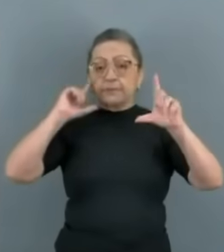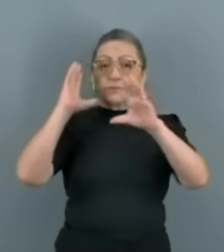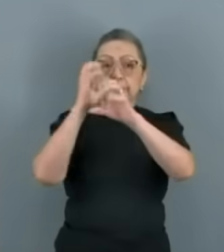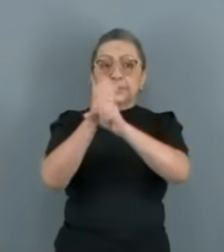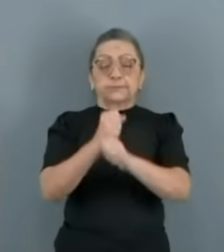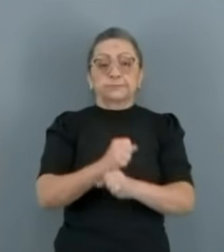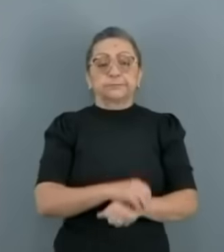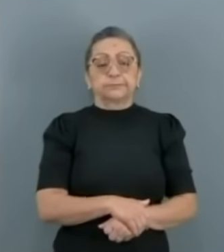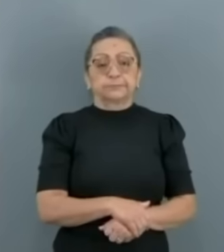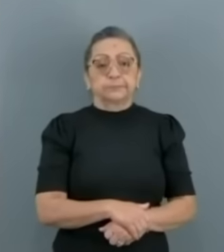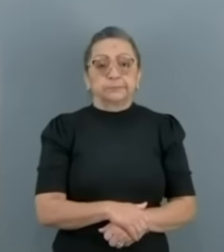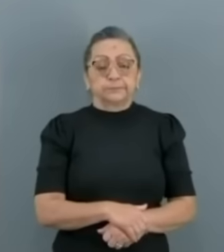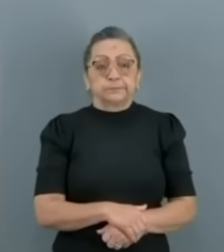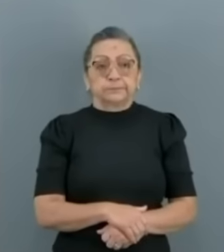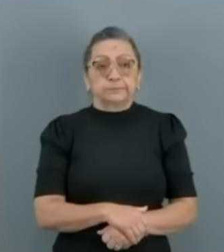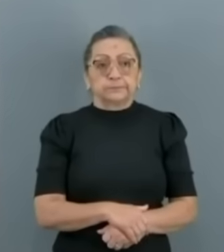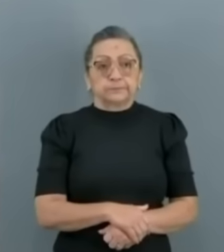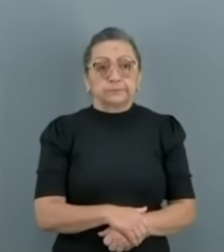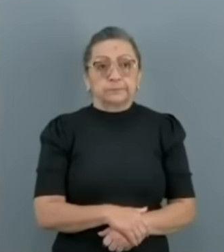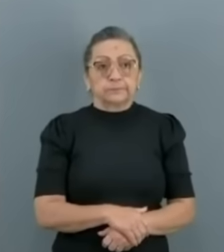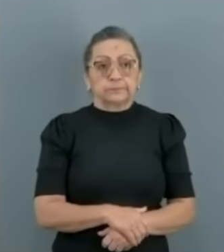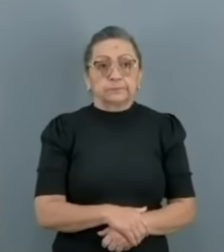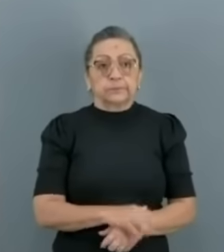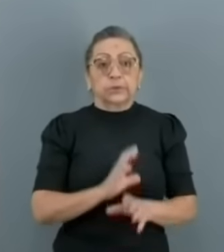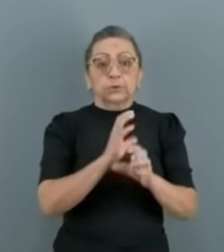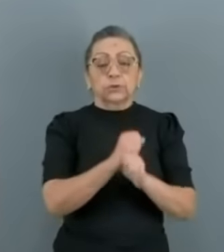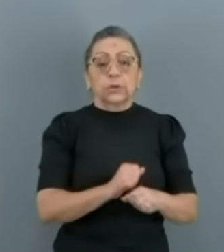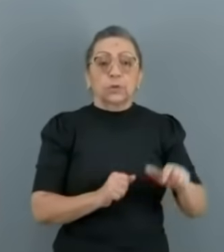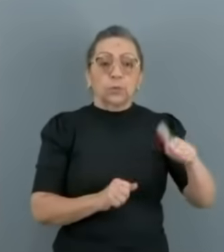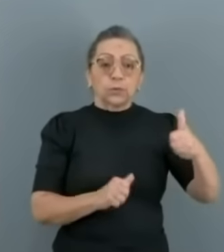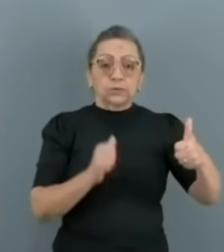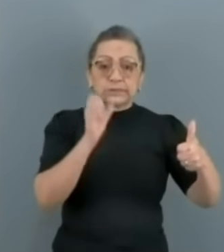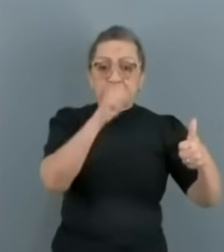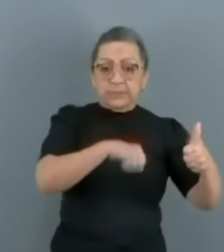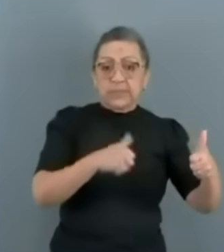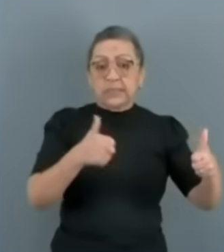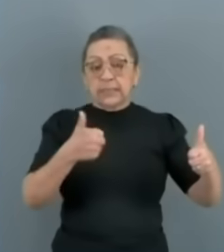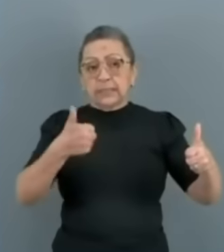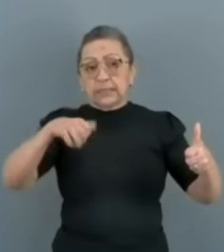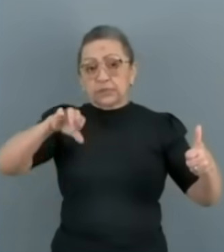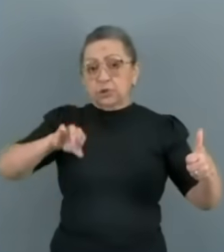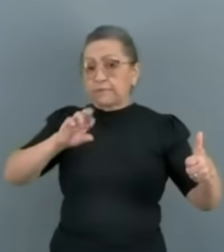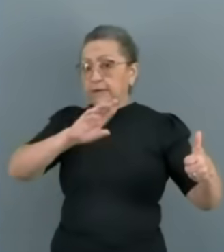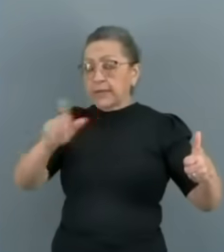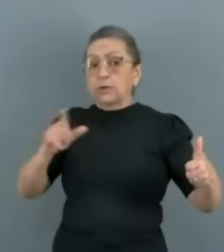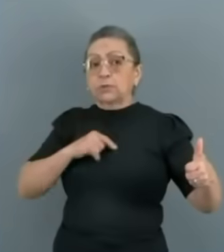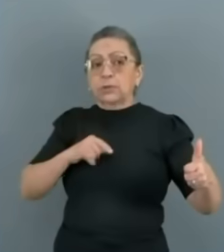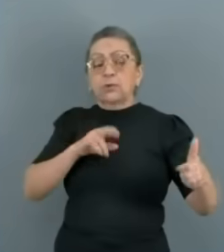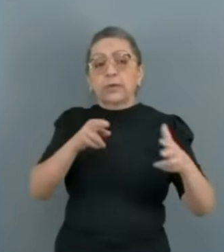painel. Votaram sim 11, não 19, está rejeitado o requerimento.